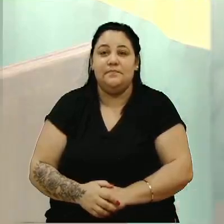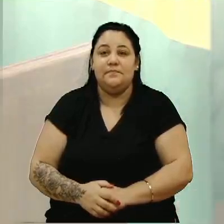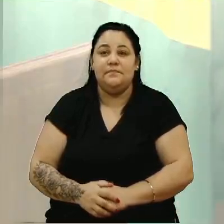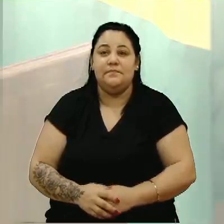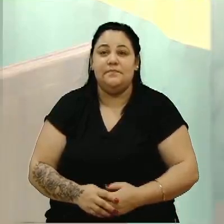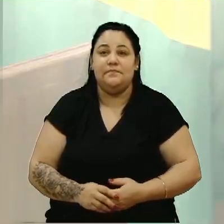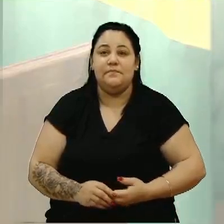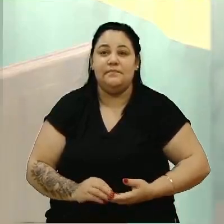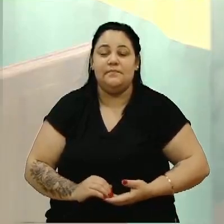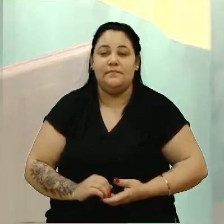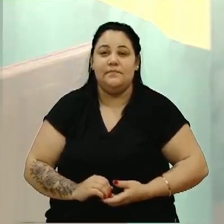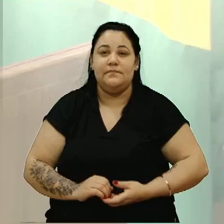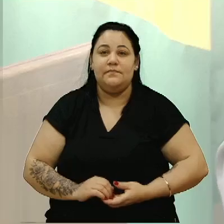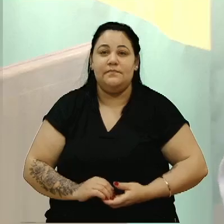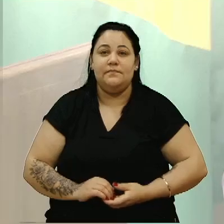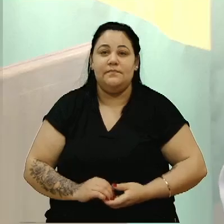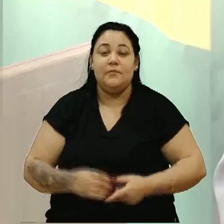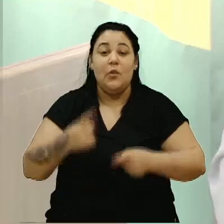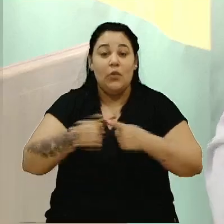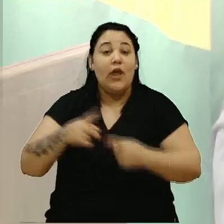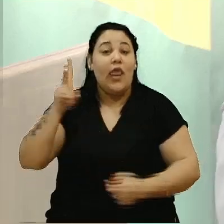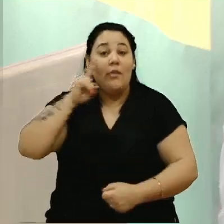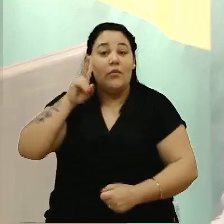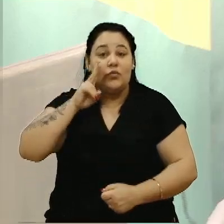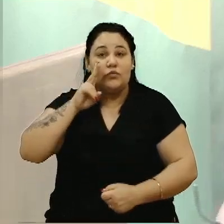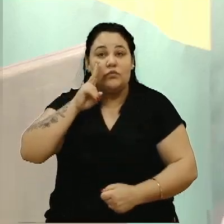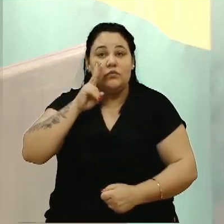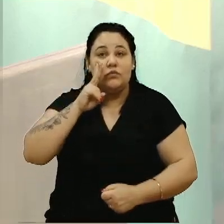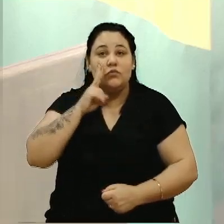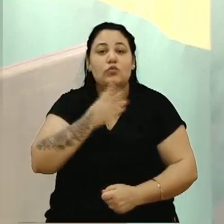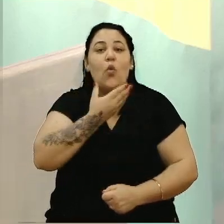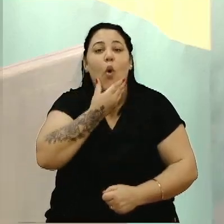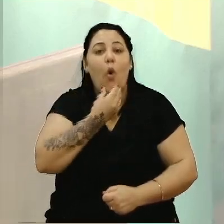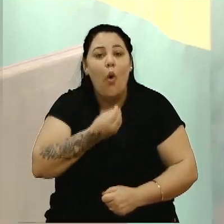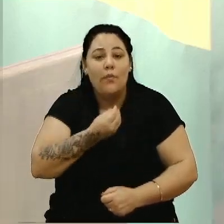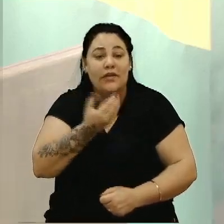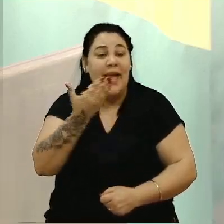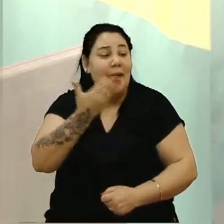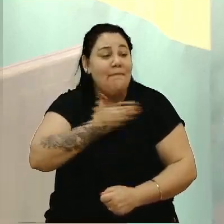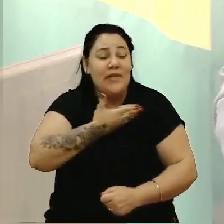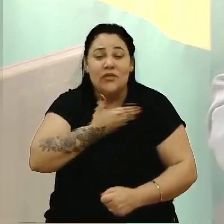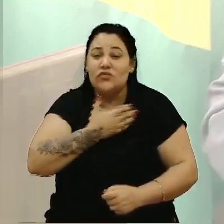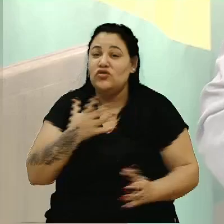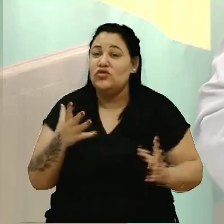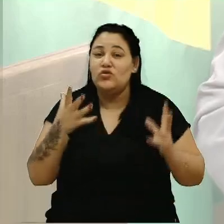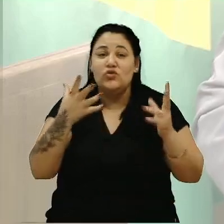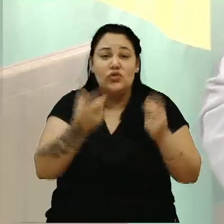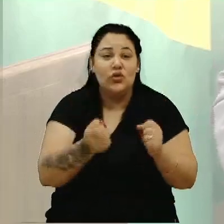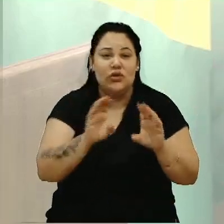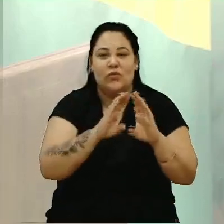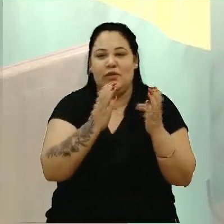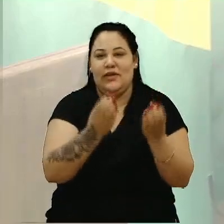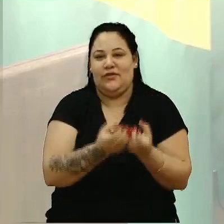de um senhor que foi amigo de toda aquela comunidade. Quantas boias,